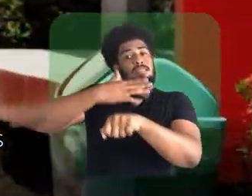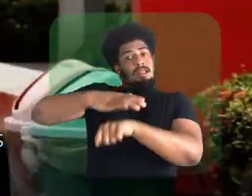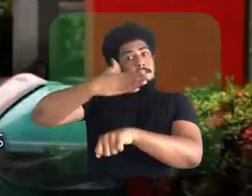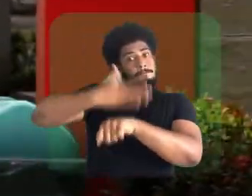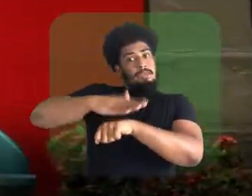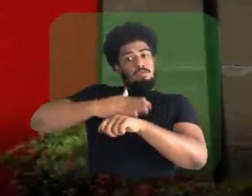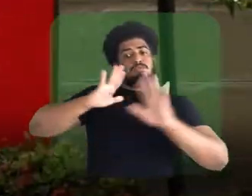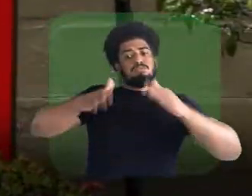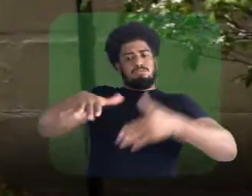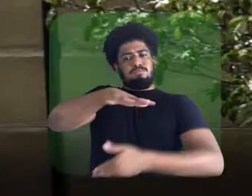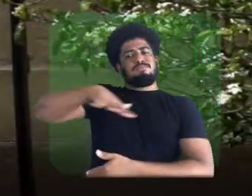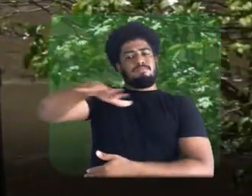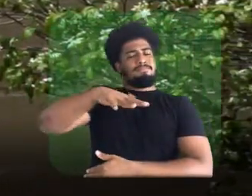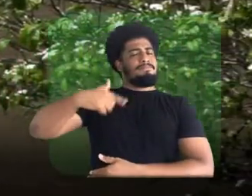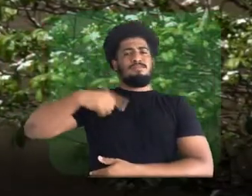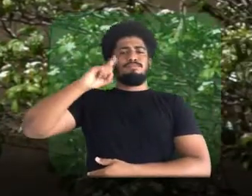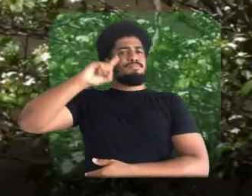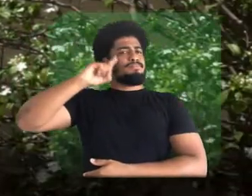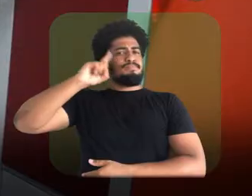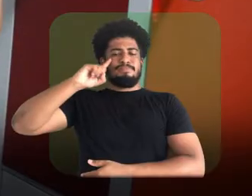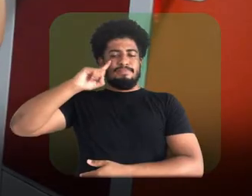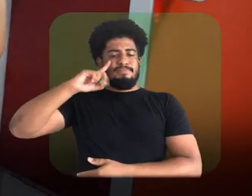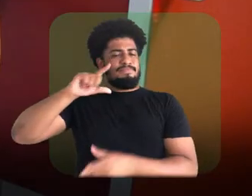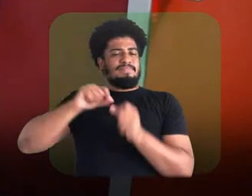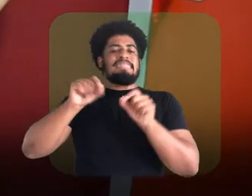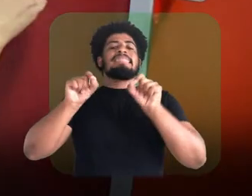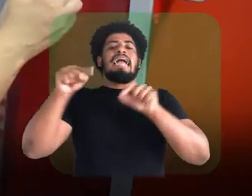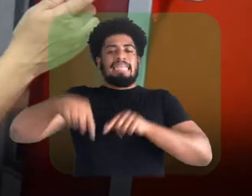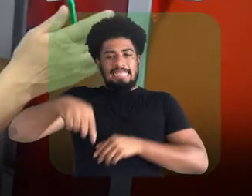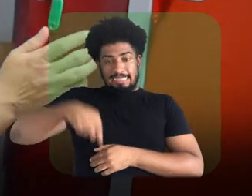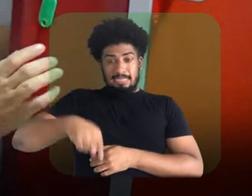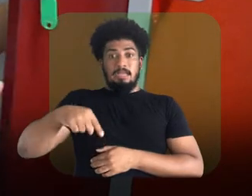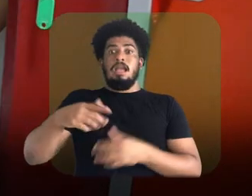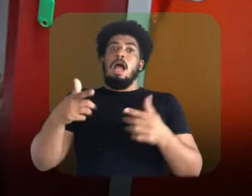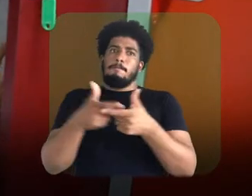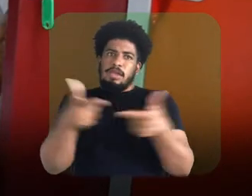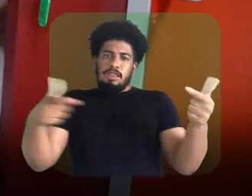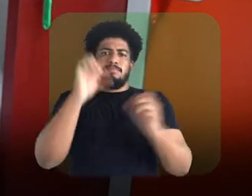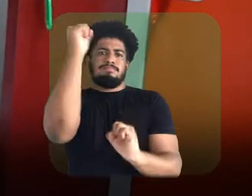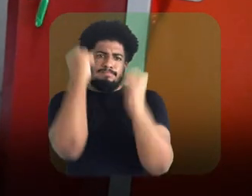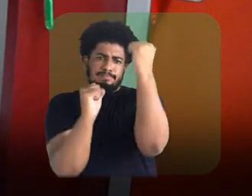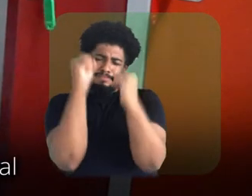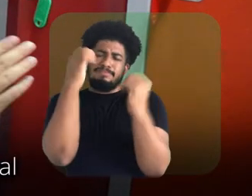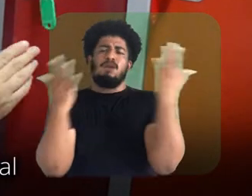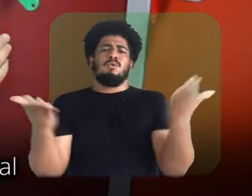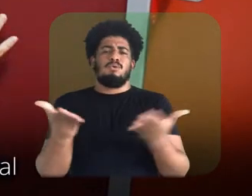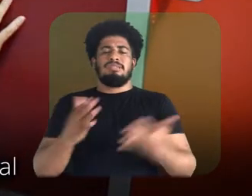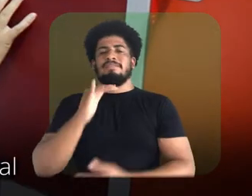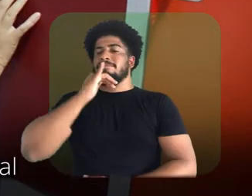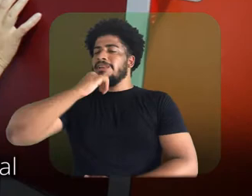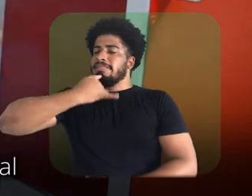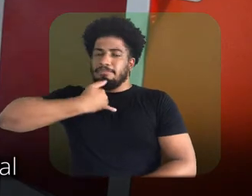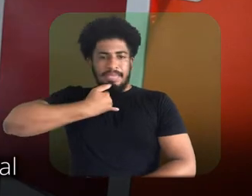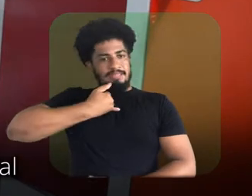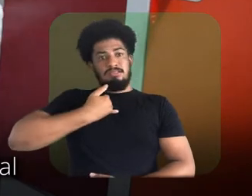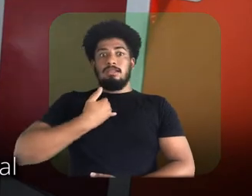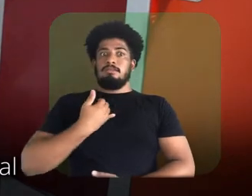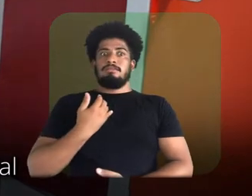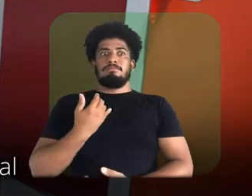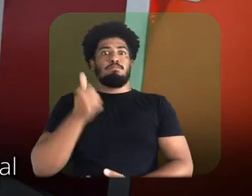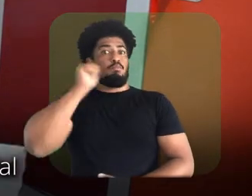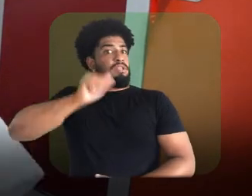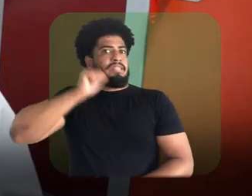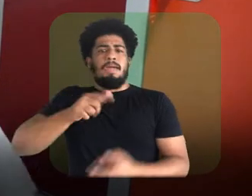voltados para a área. Então, esse é o meu dia a dia aqui. A maioria das indústrias hoje, infelizmente, é o número de mulheres na